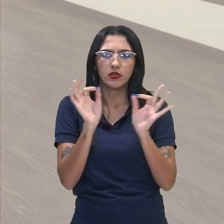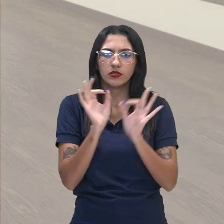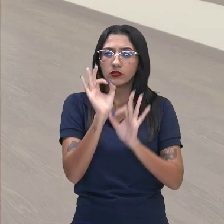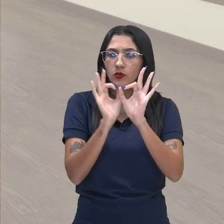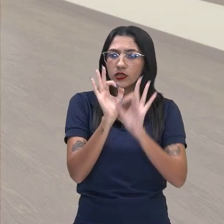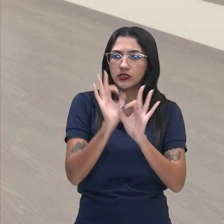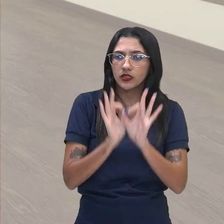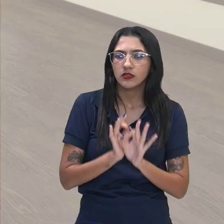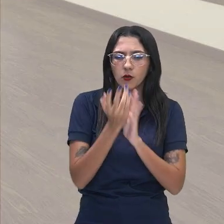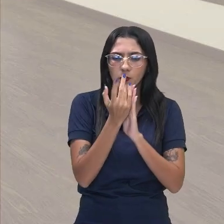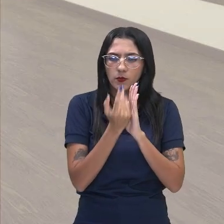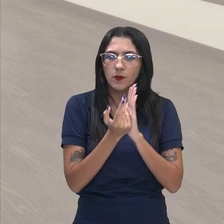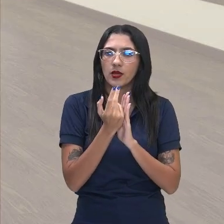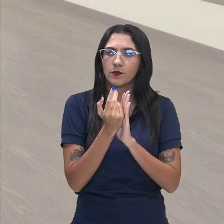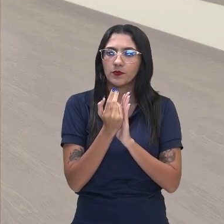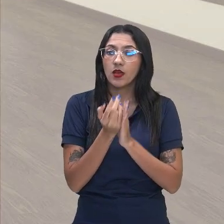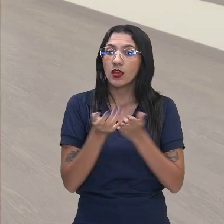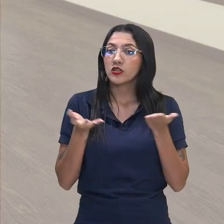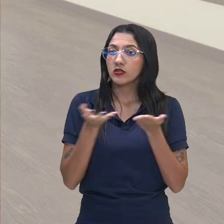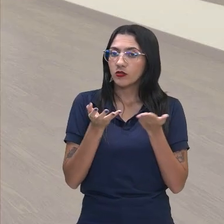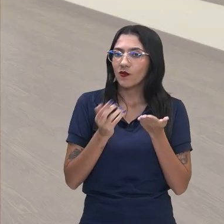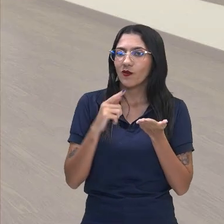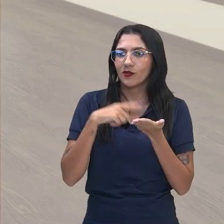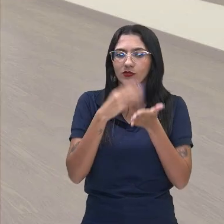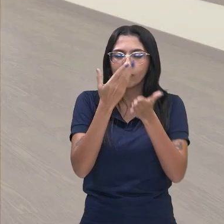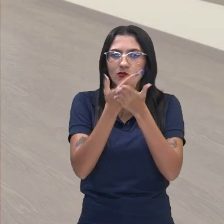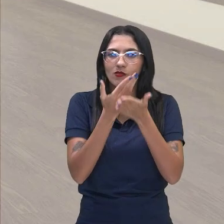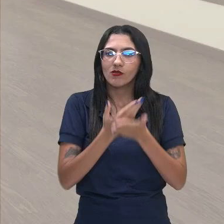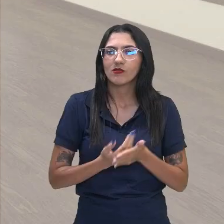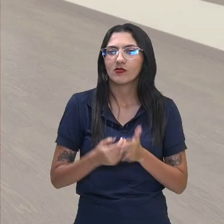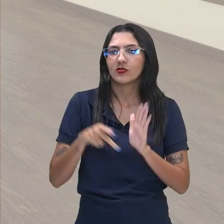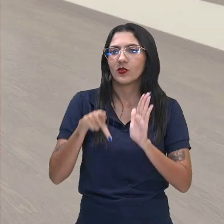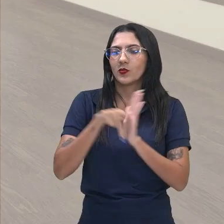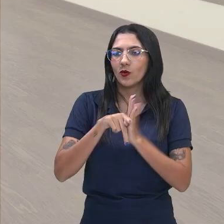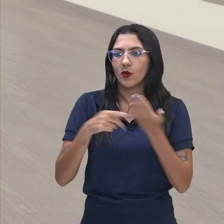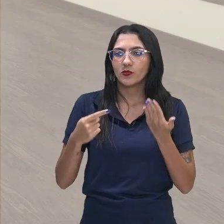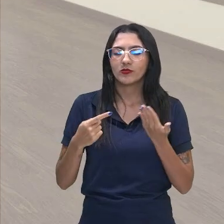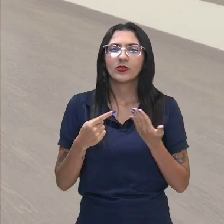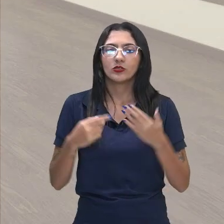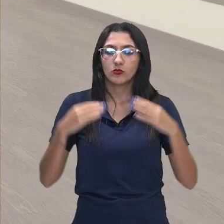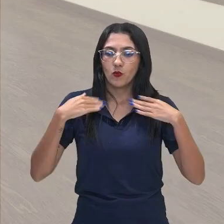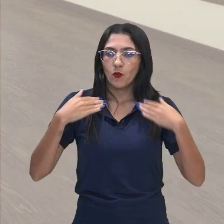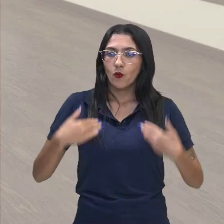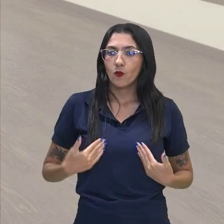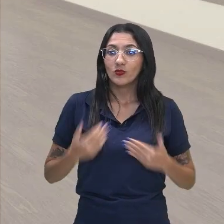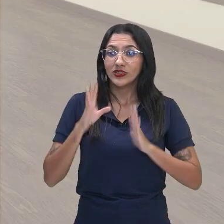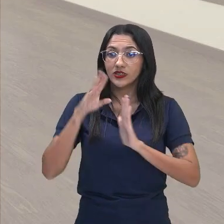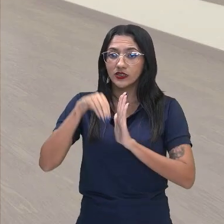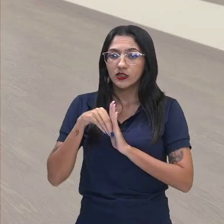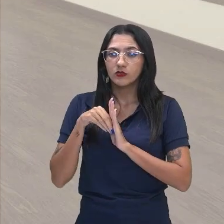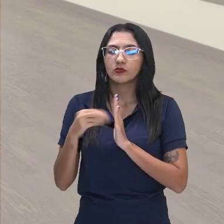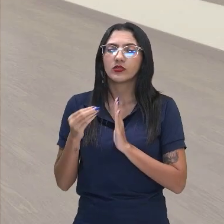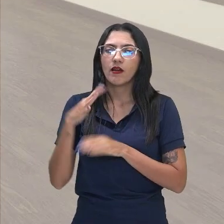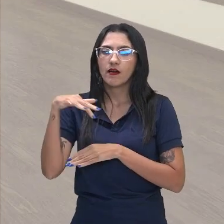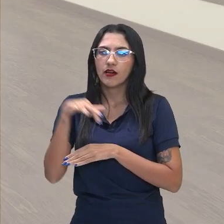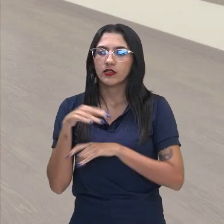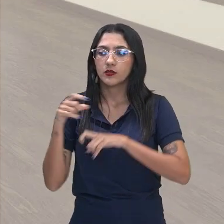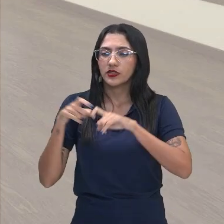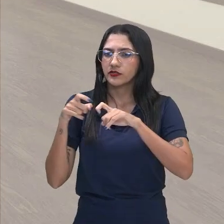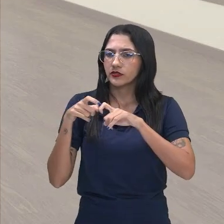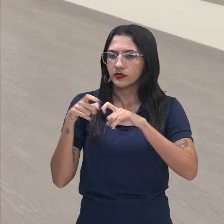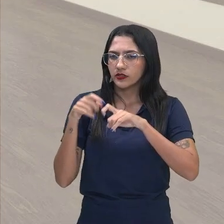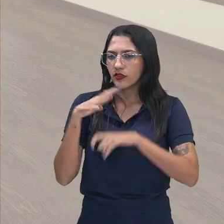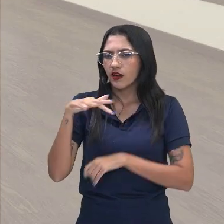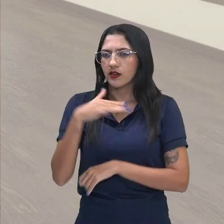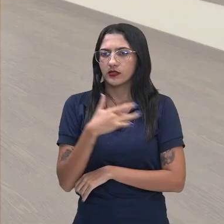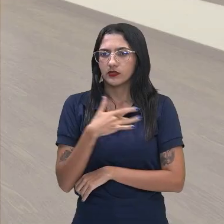organizações, que hoje é até mesmo estudo para a anatomia, dentro da medicina e em outras áreas da saúde.